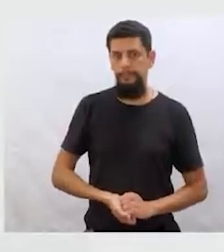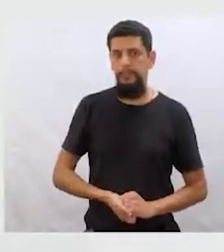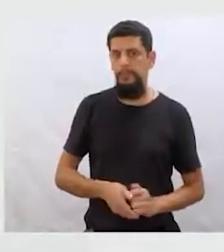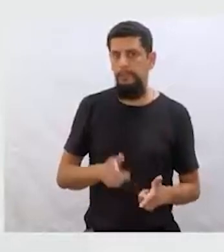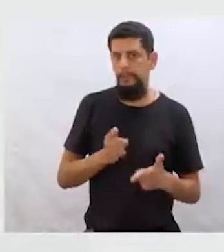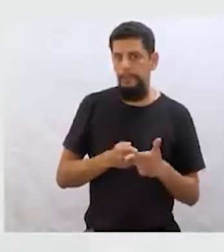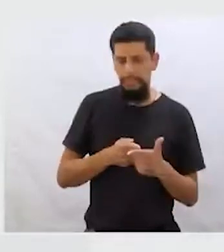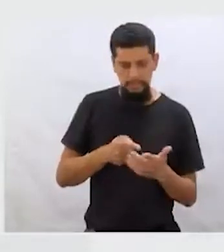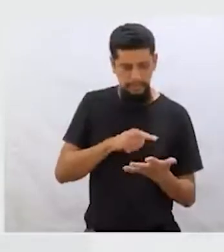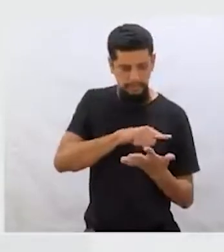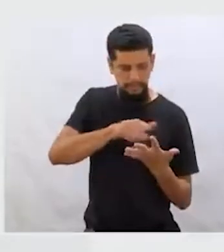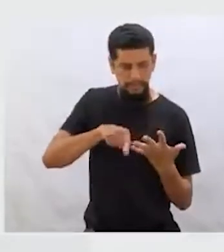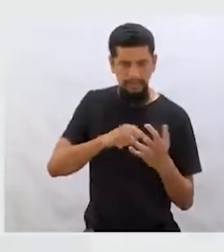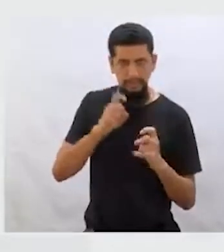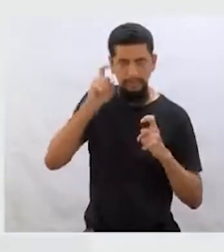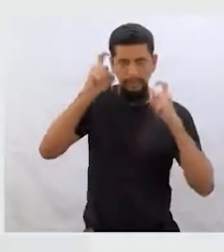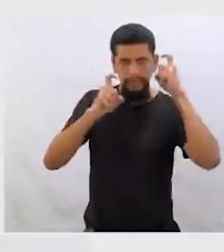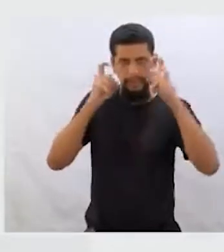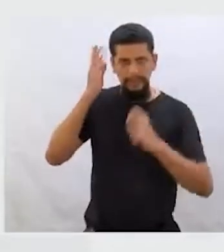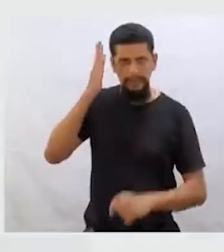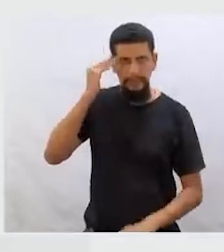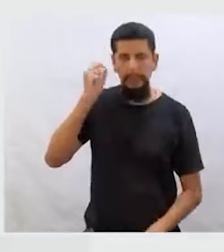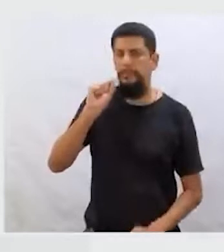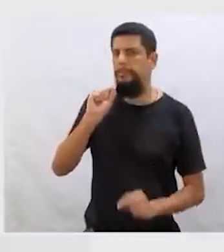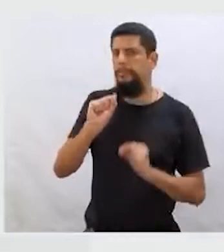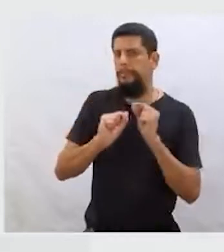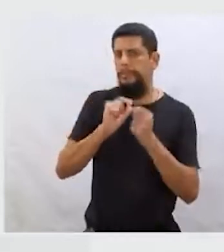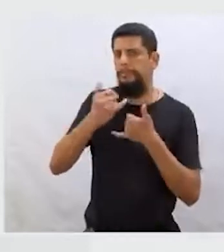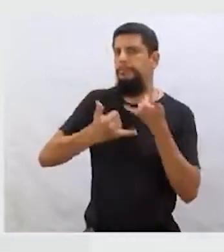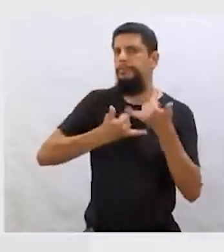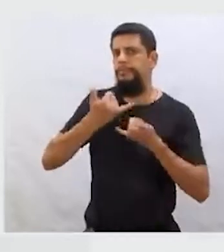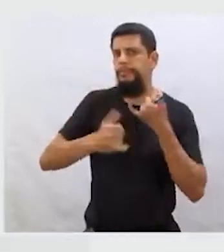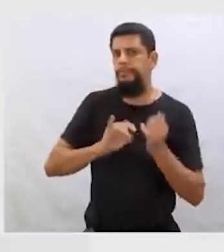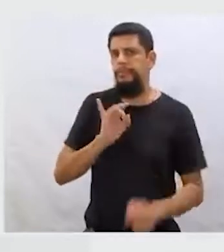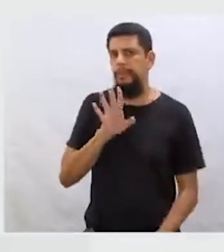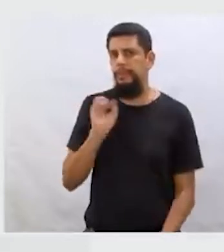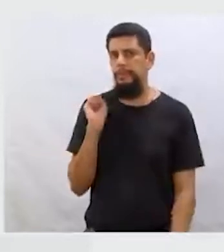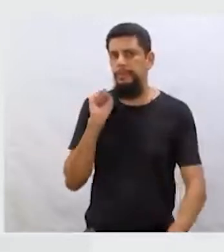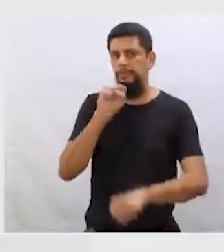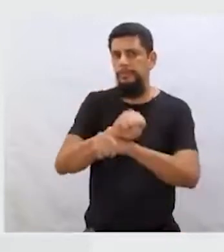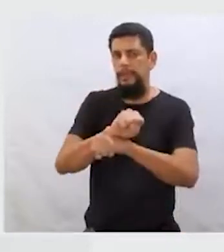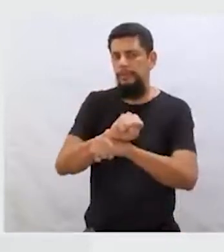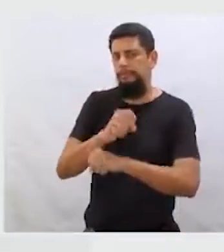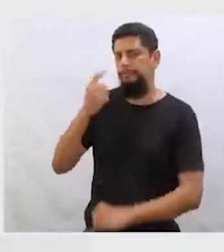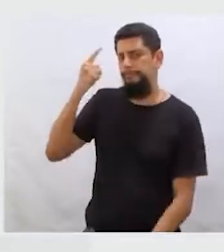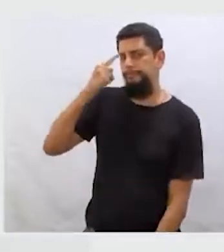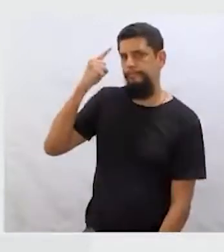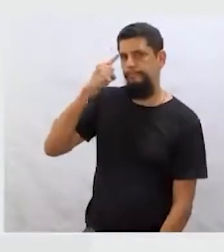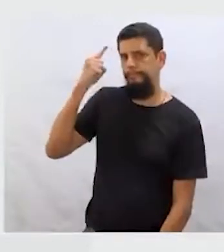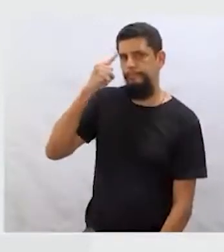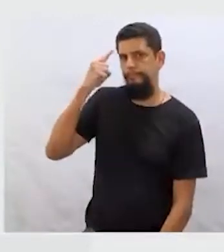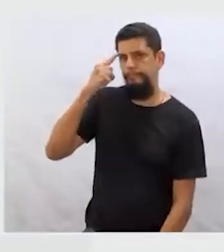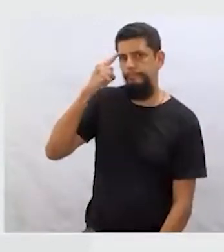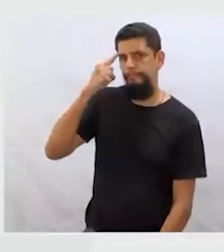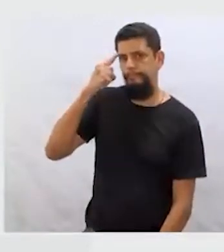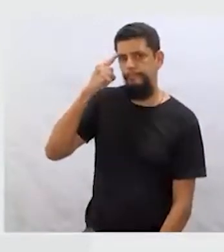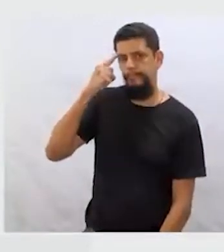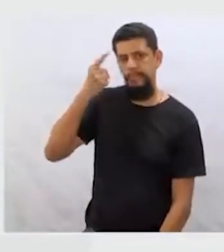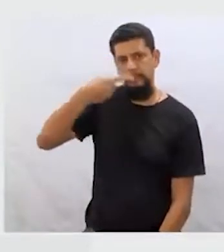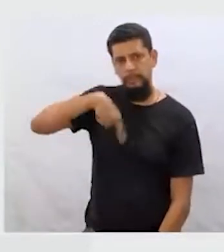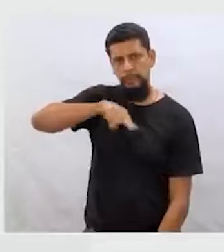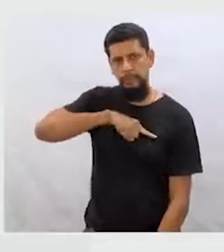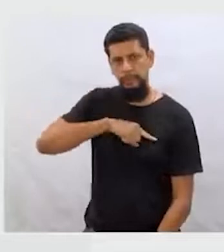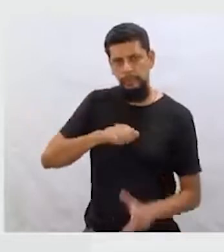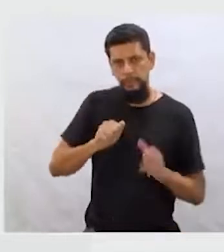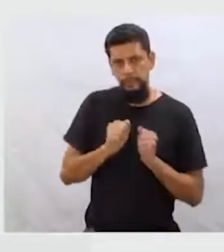Por que ficamos preocupados em saber do que brincar? É só parar para pensar. Nós